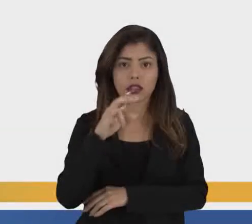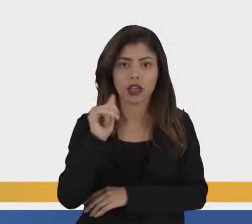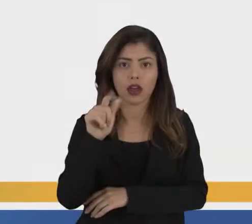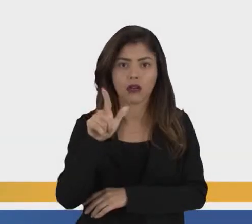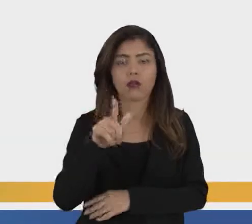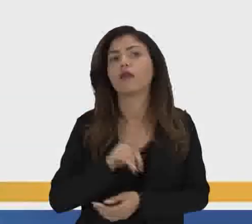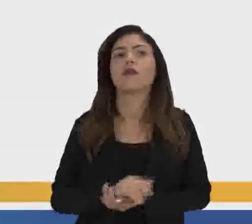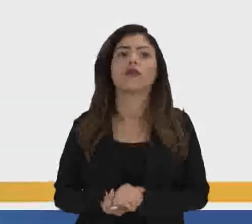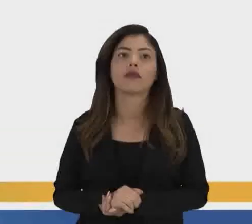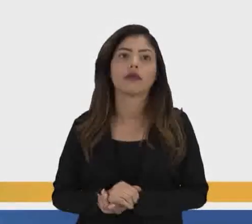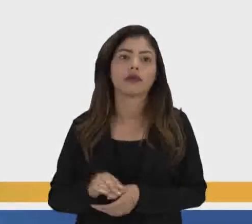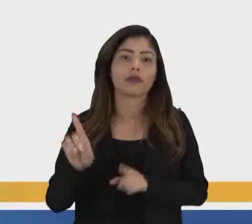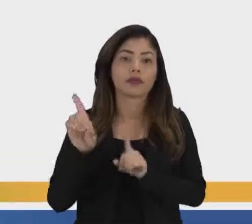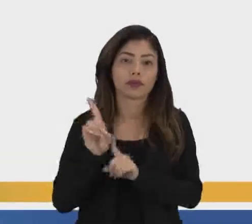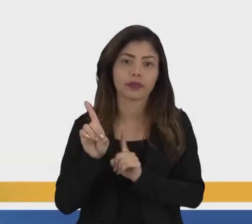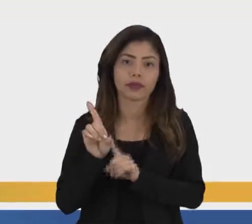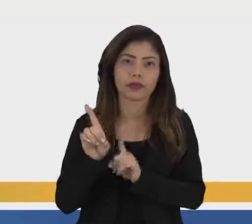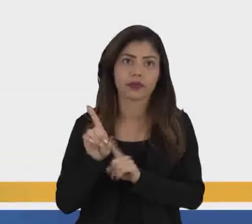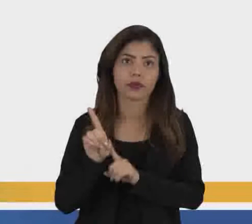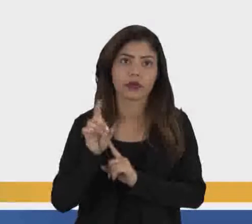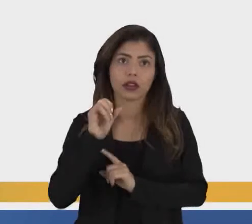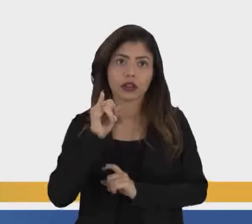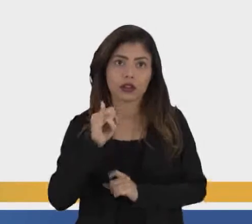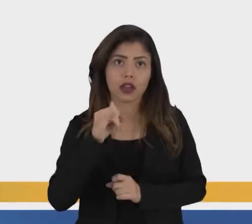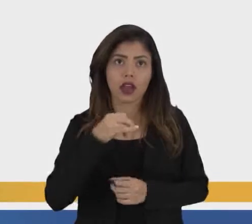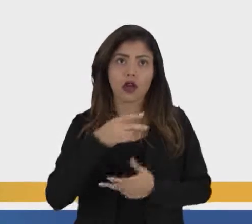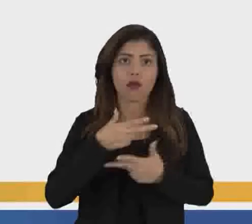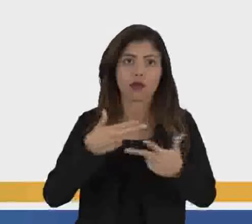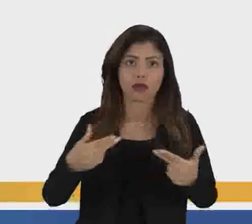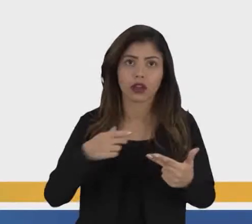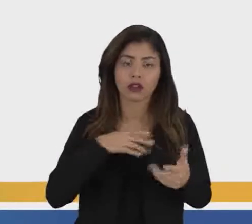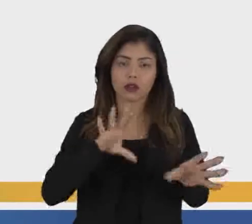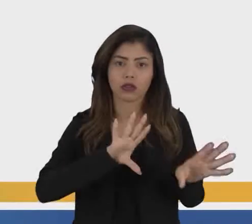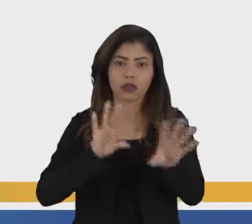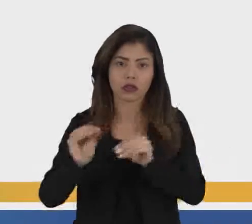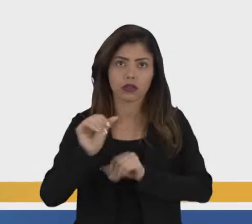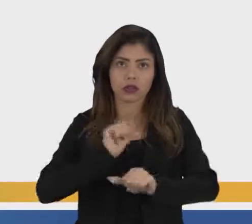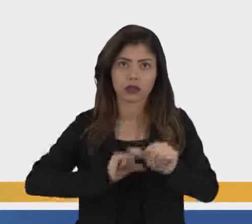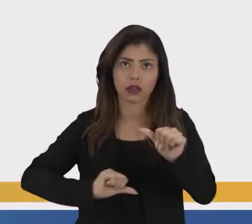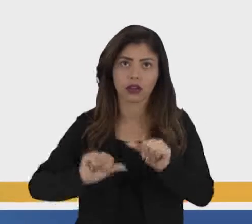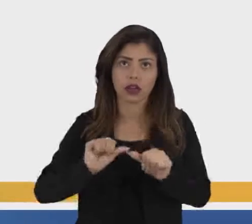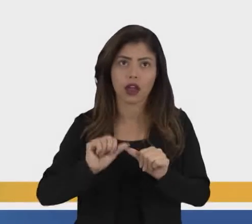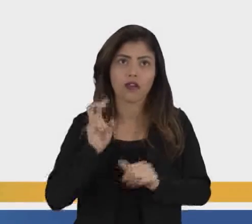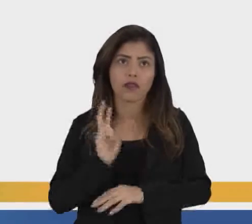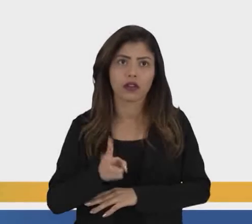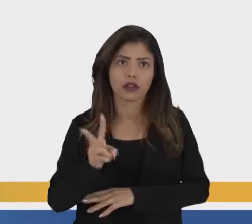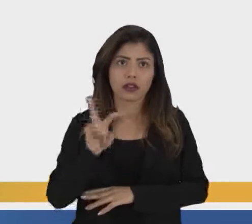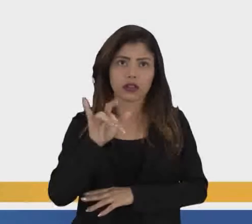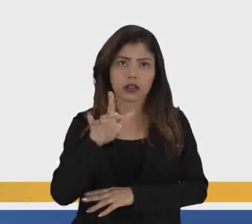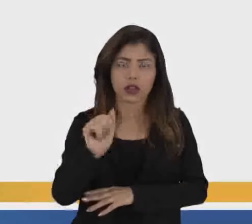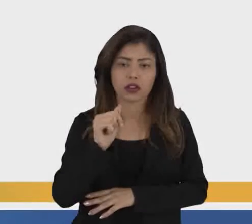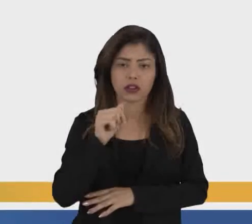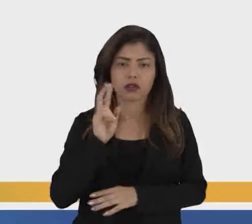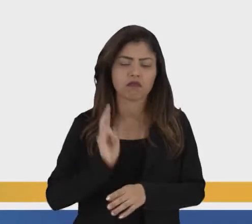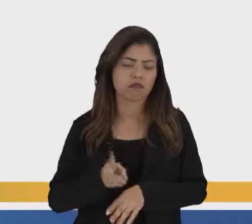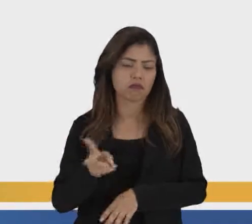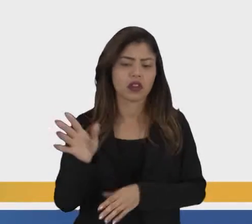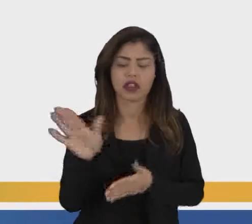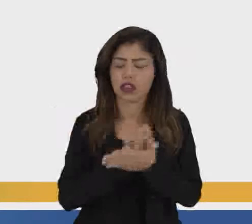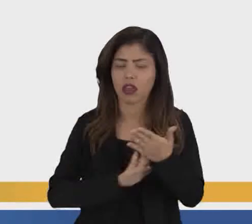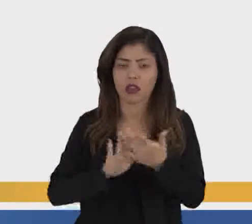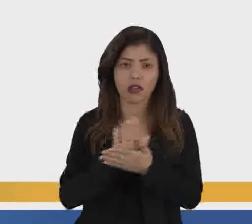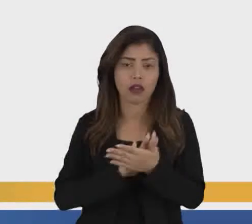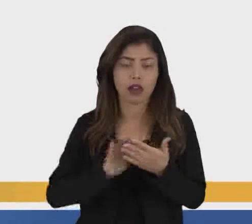a um referencial inercial. Ou alternativa D, se um objeto se deslocar com velocidade